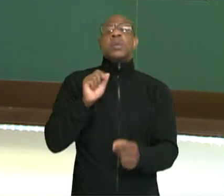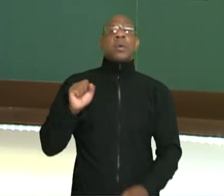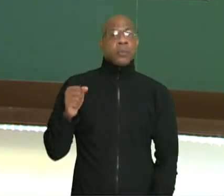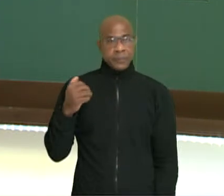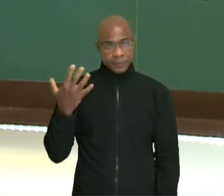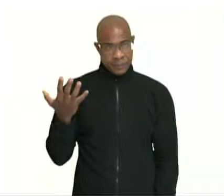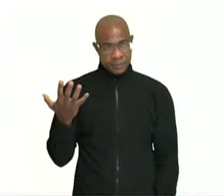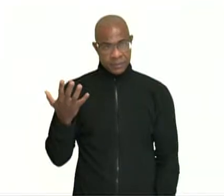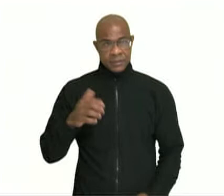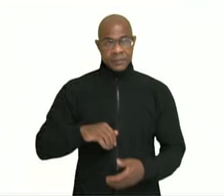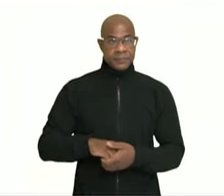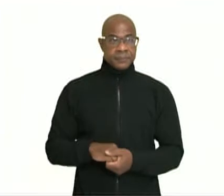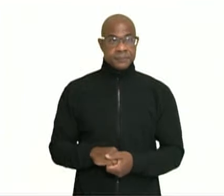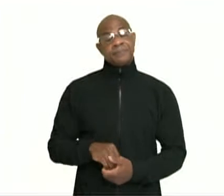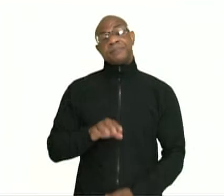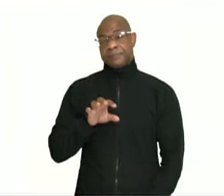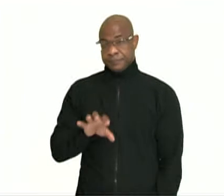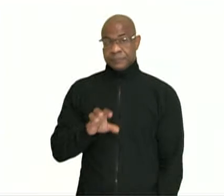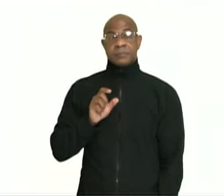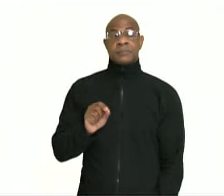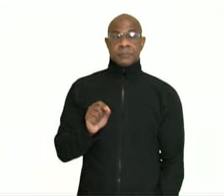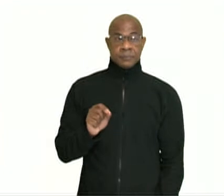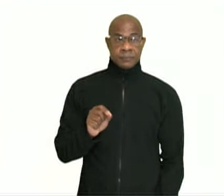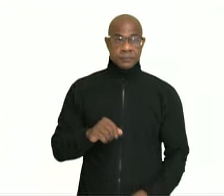acontece, professora? Assim, os